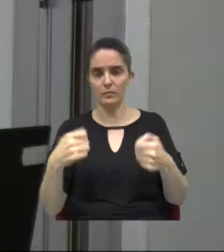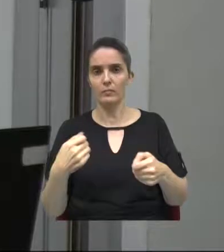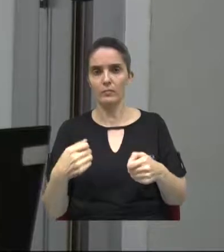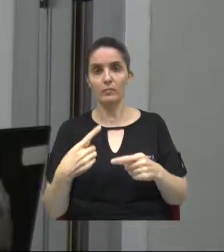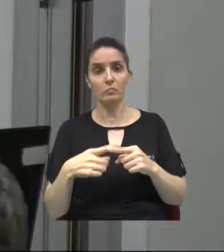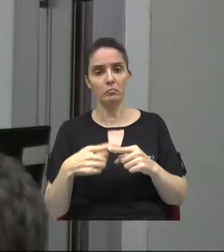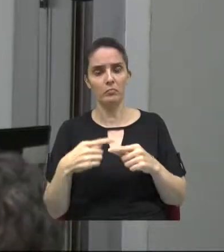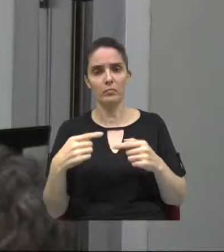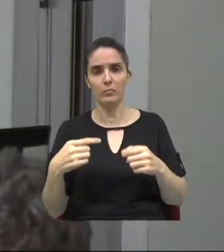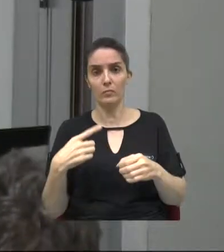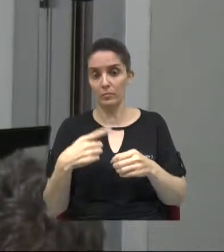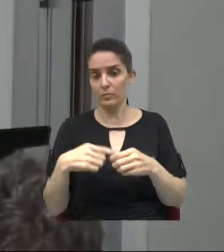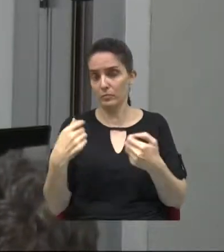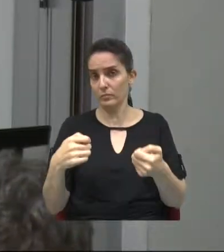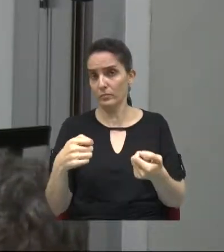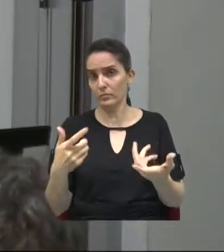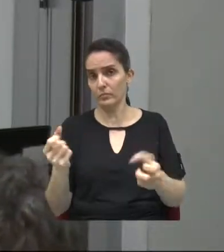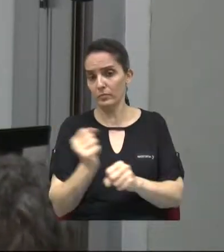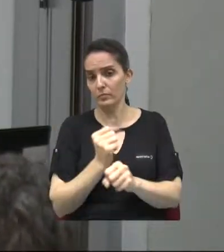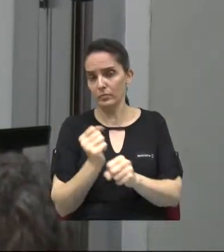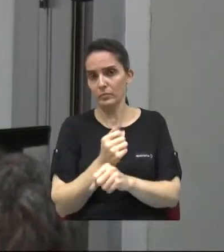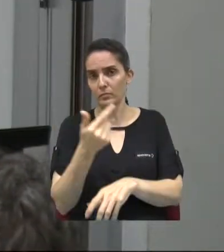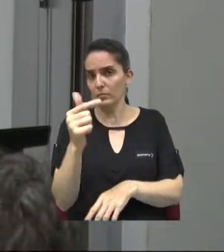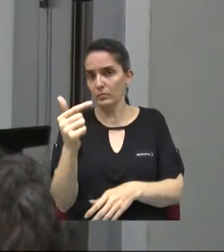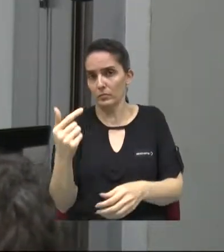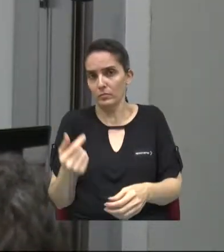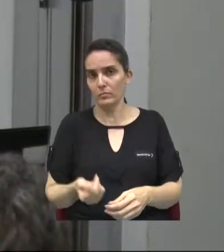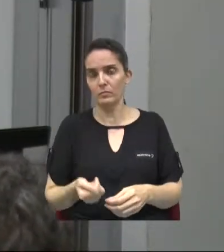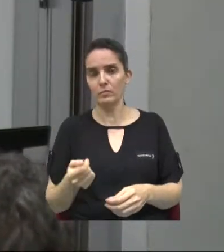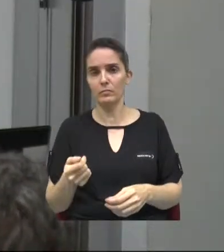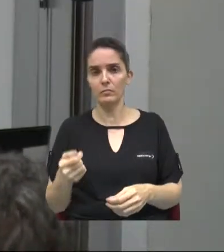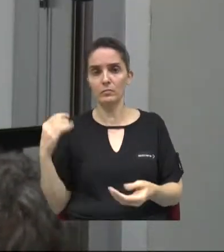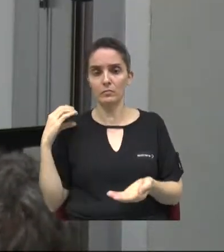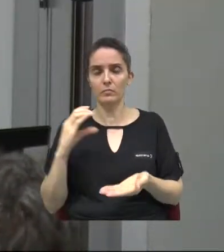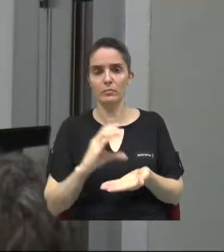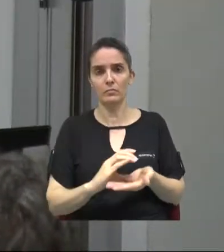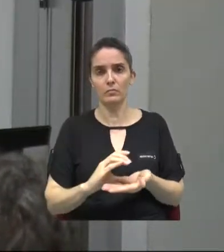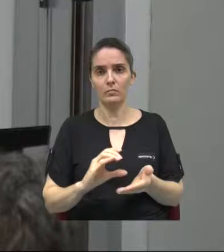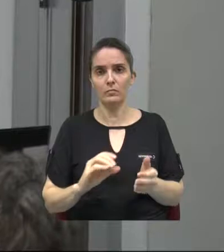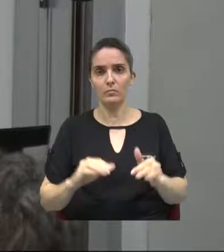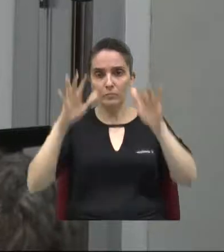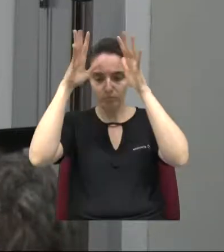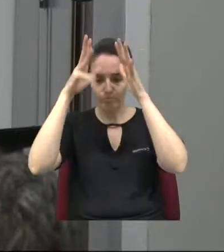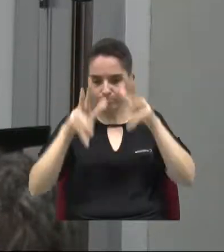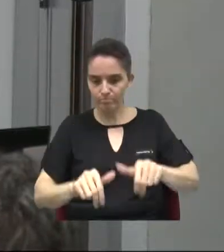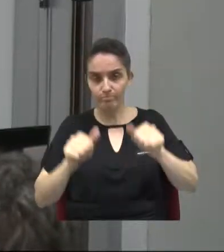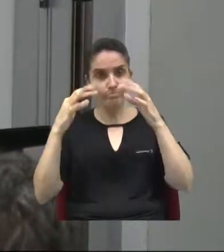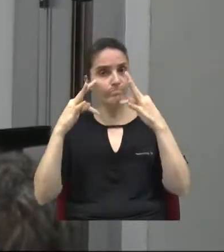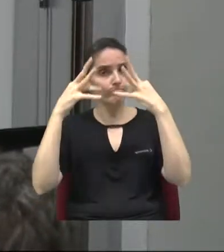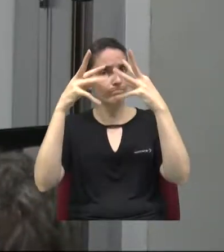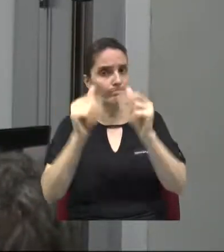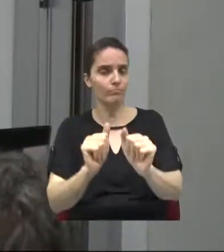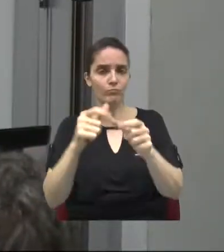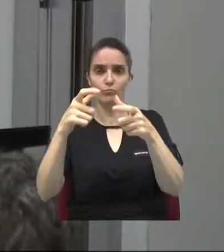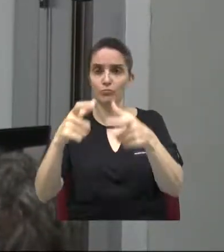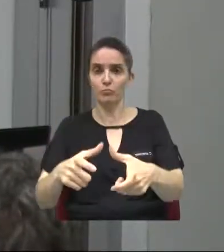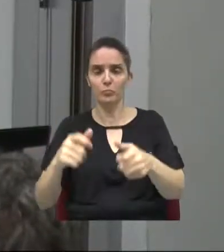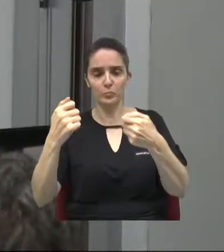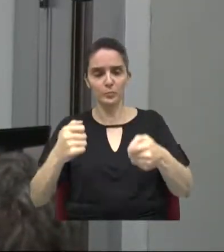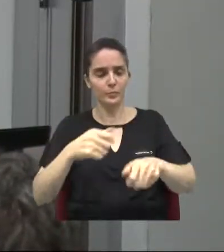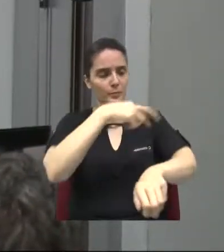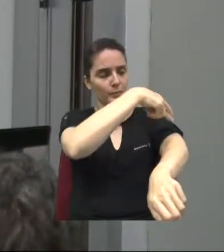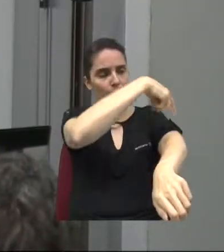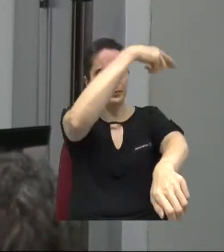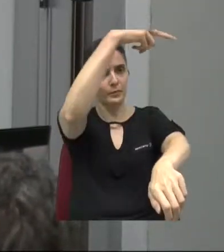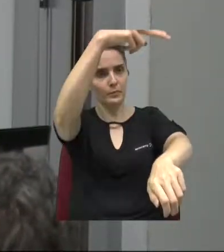obras, não tem recurso. A crise está aí em todos os lugares, não existe recurso. Precisa fazer o viaduto? Precisa.